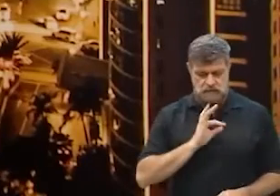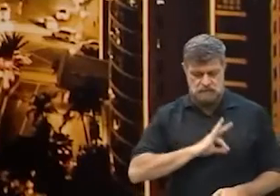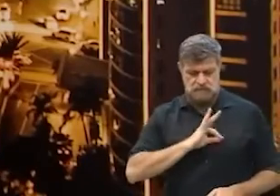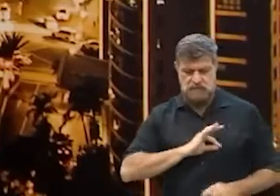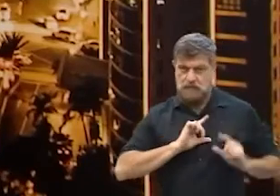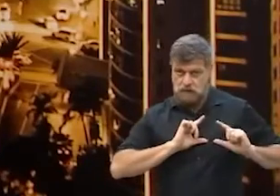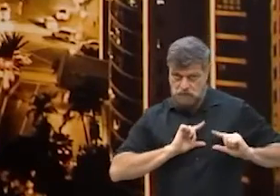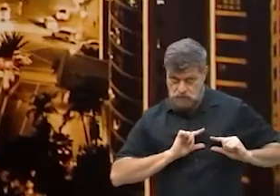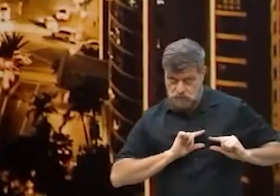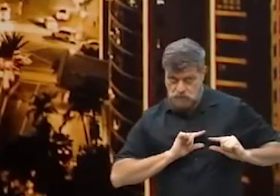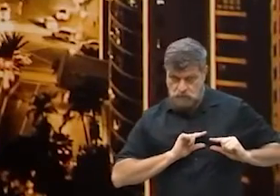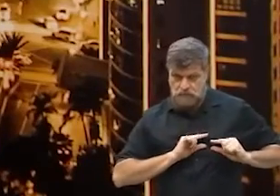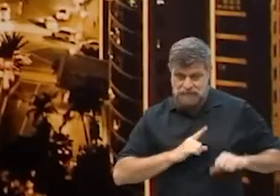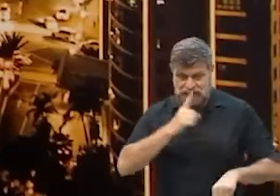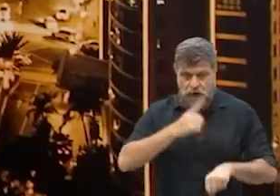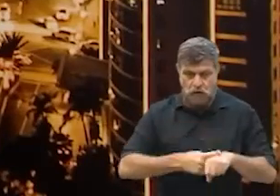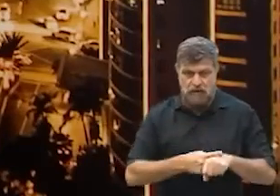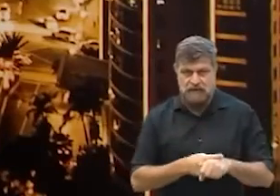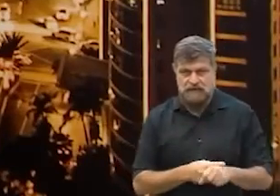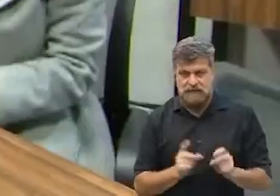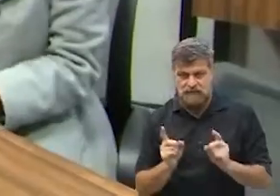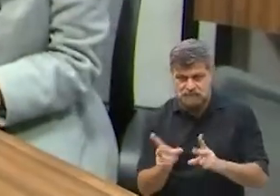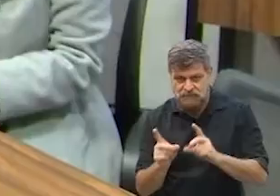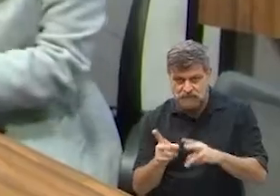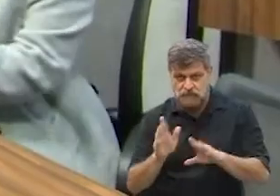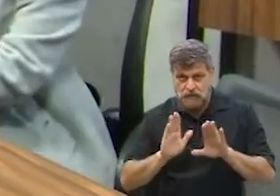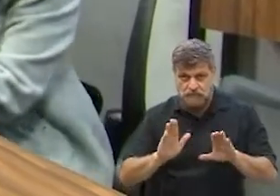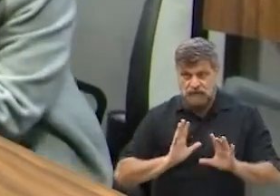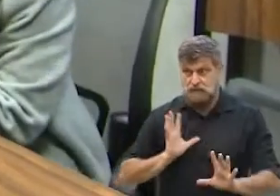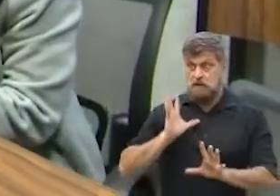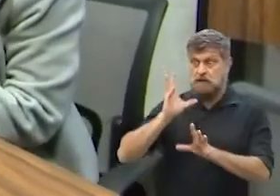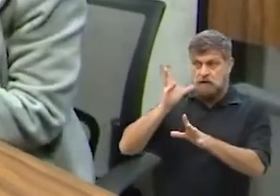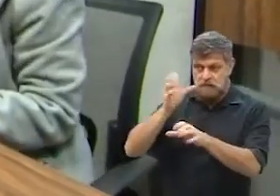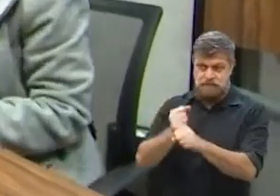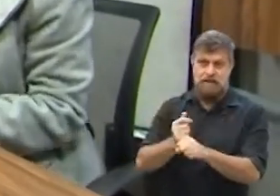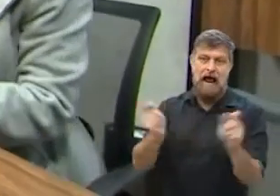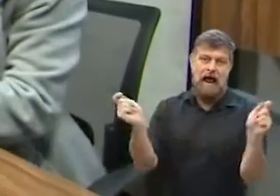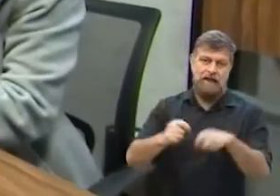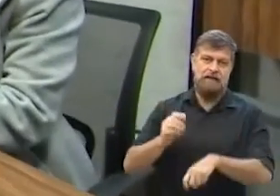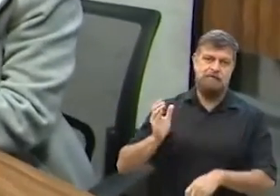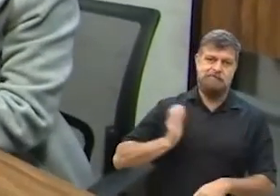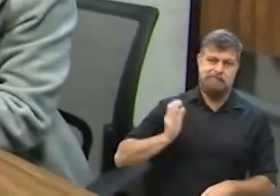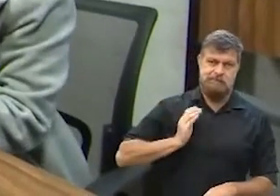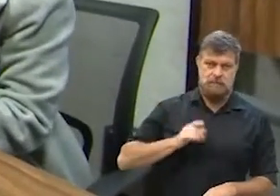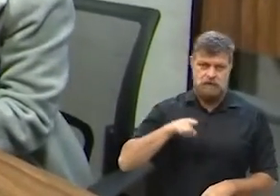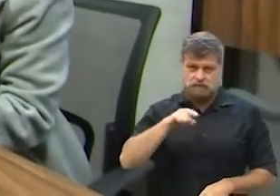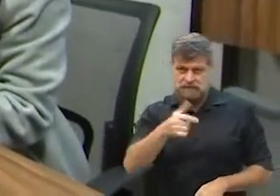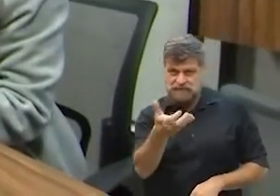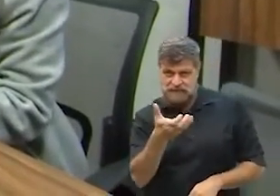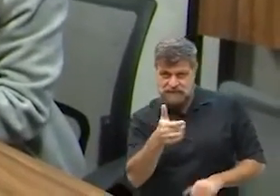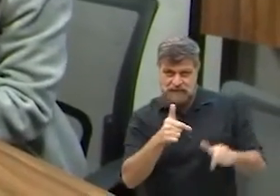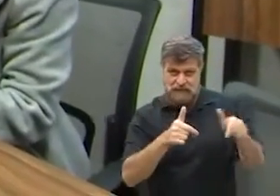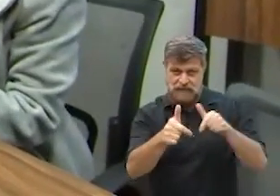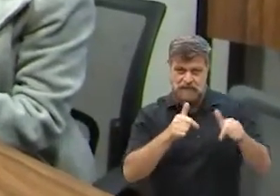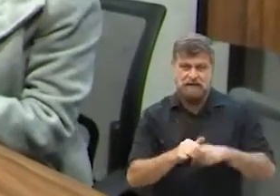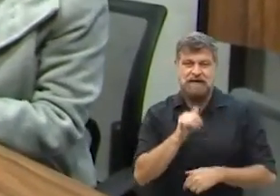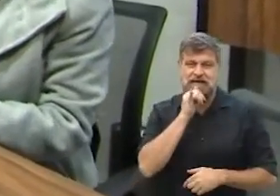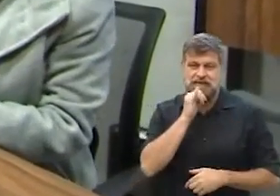remuneração menor no lançamento, porém ele ganha na quantidade. Quando você quer trabalhar com imóveis de